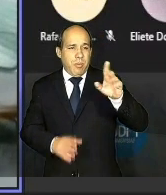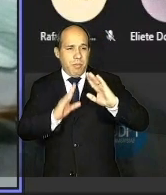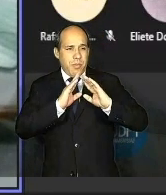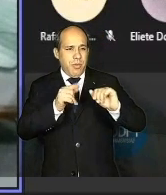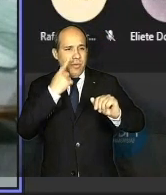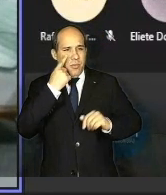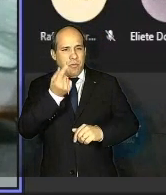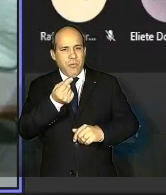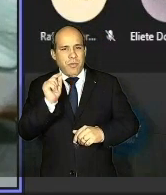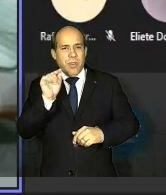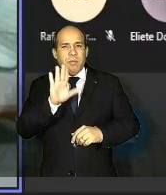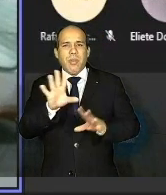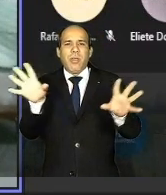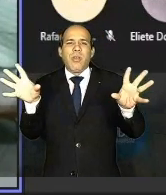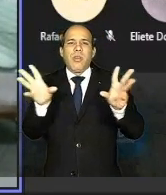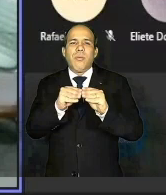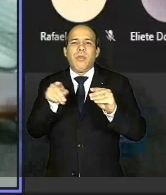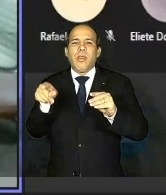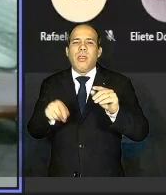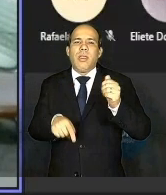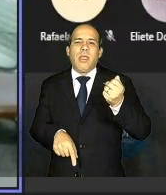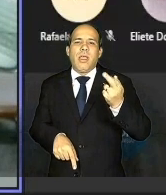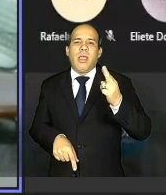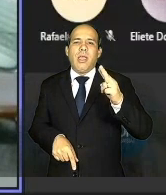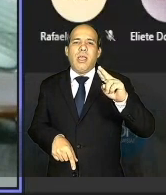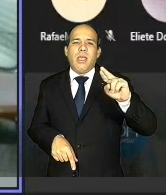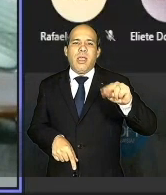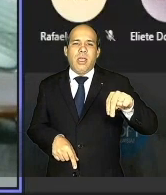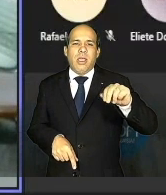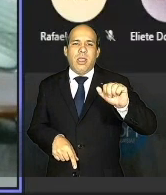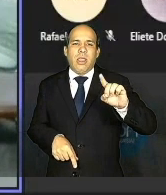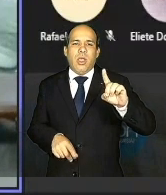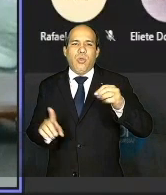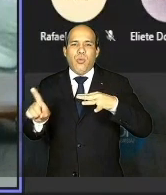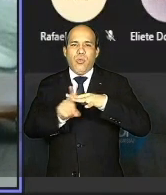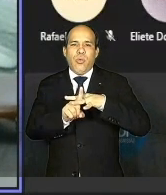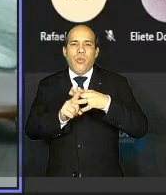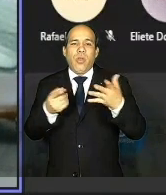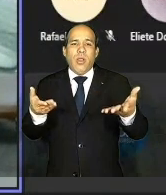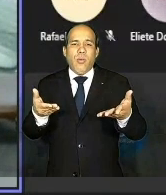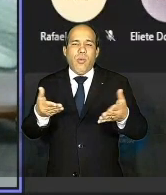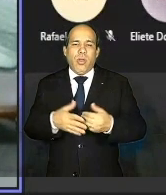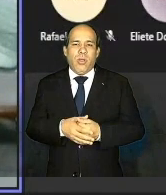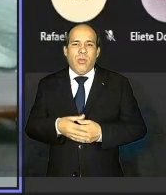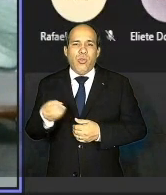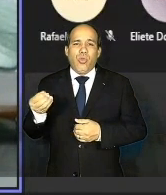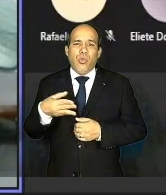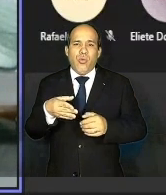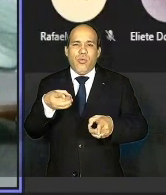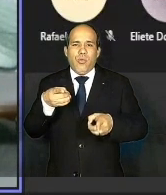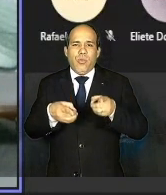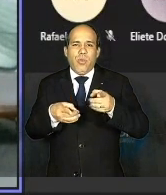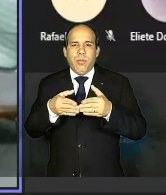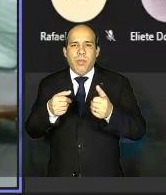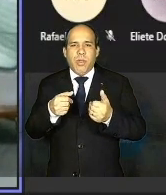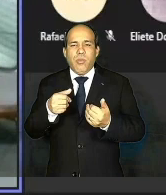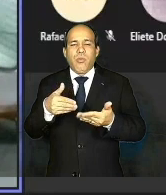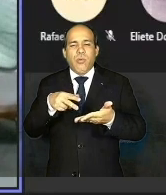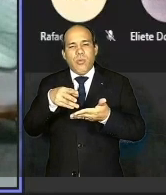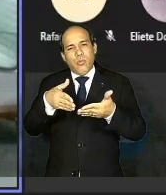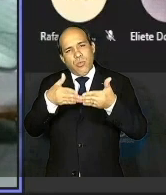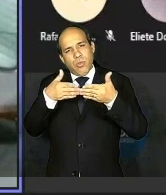desembargador Maruzan, embora Vossa Excelência tenha pedido vista, mas eu vou fazer um apanhado, porque o desembargador Arnaldo passou a integrar o quórum nesse